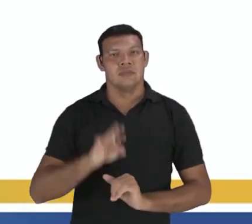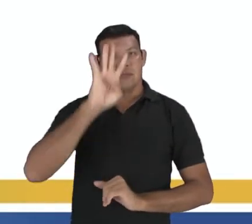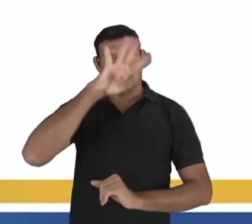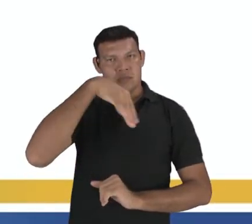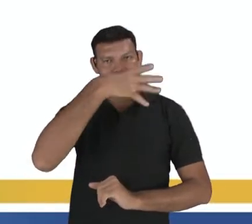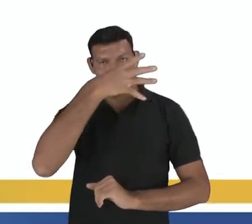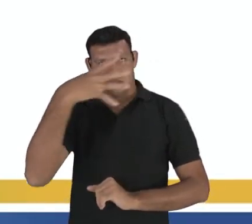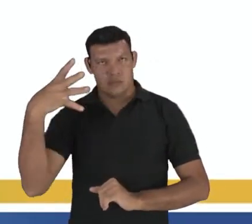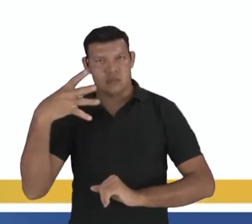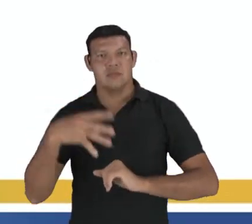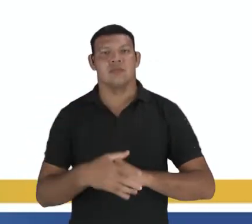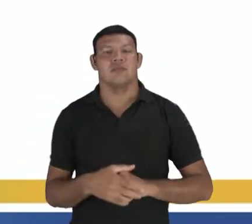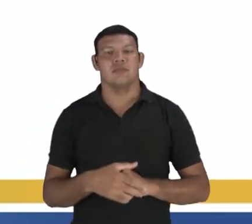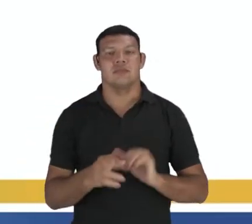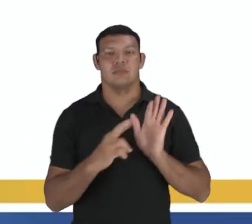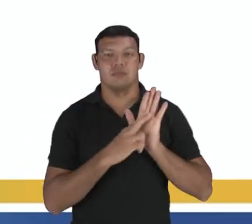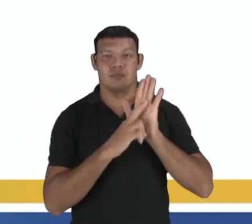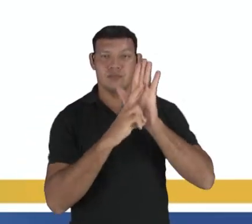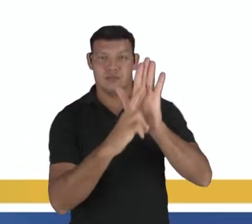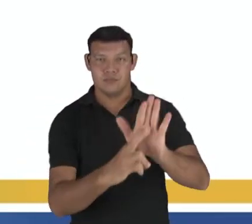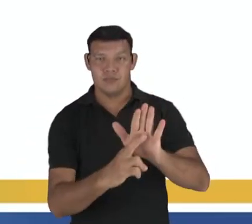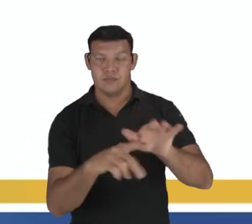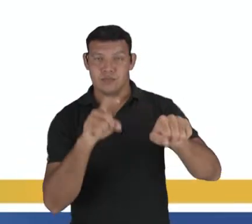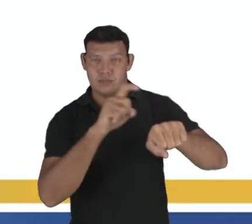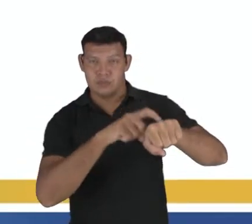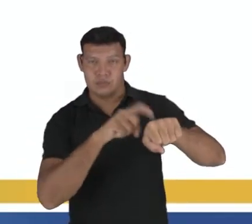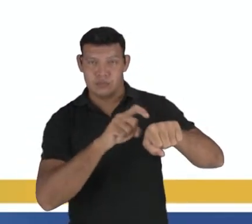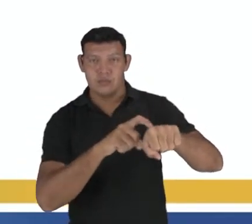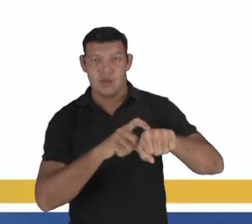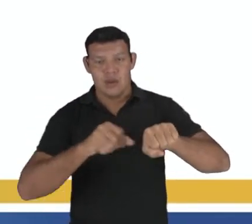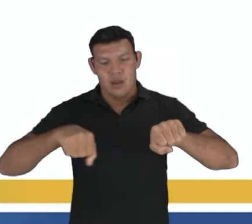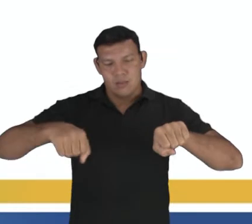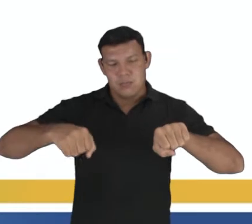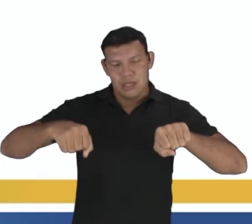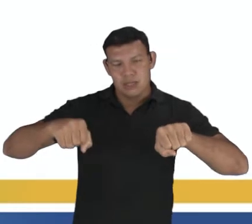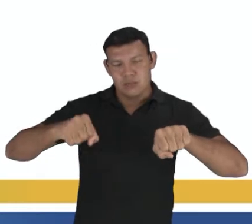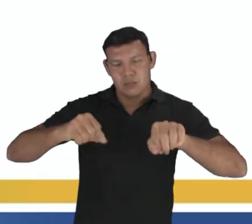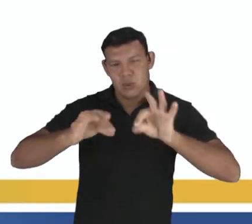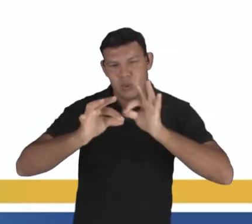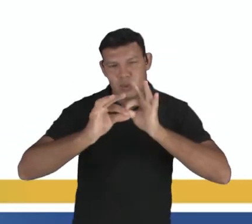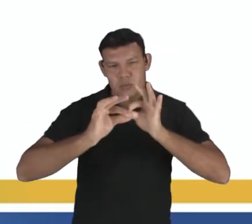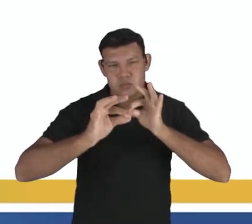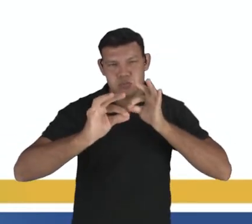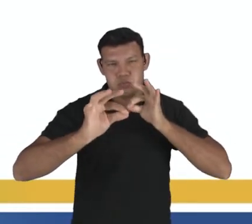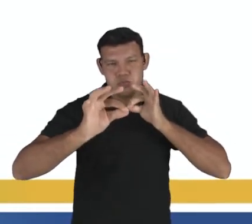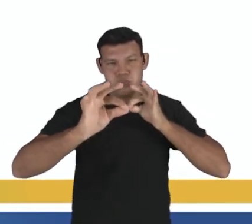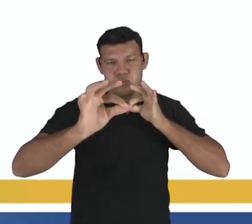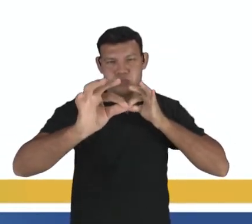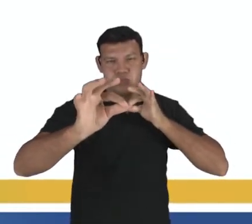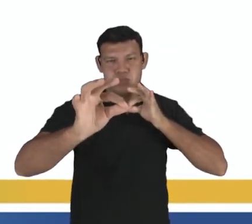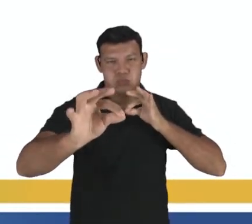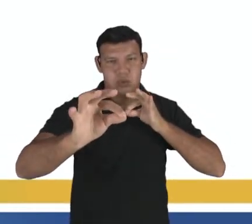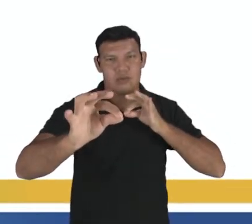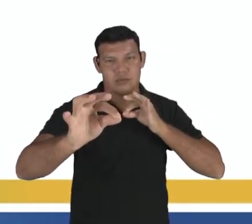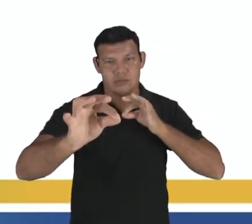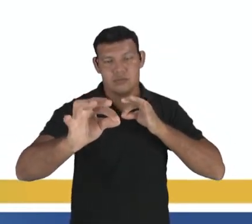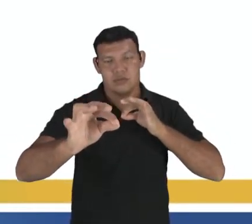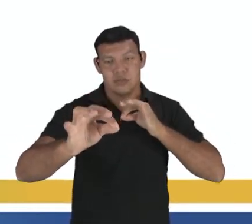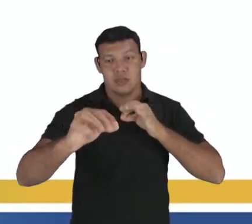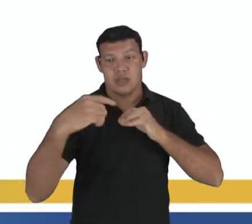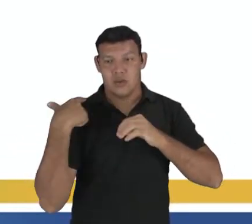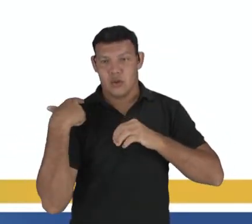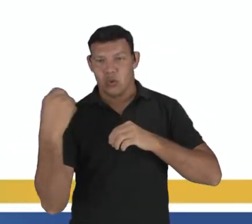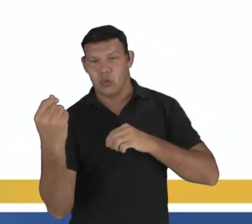está representado o tempo gasto por uma moto para percorrer certa distância variando a